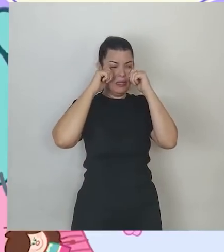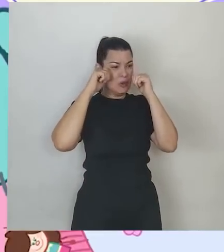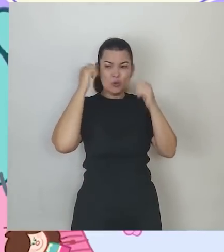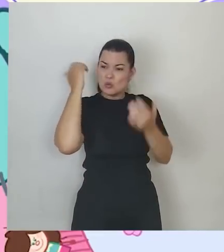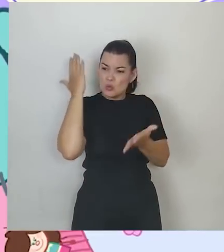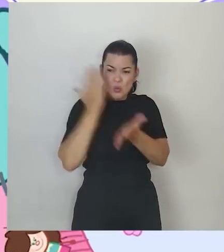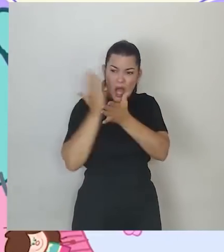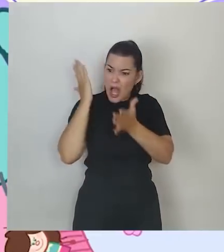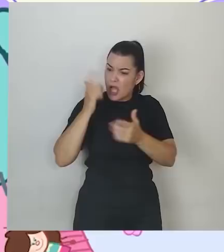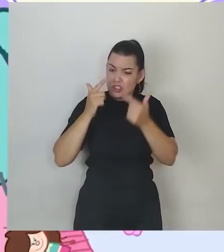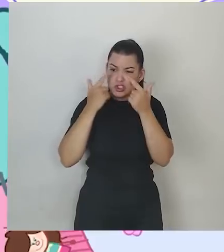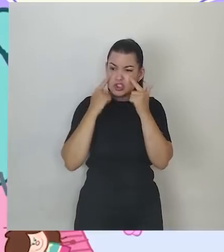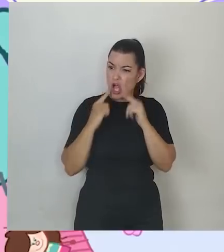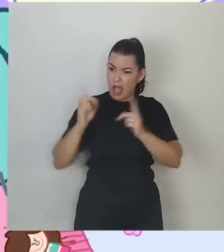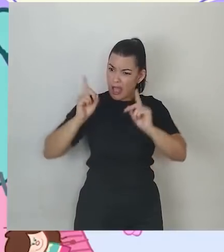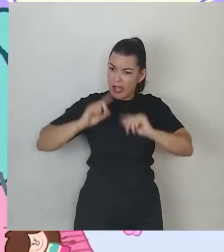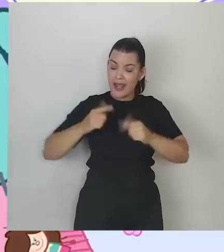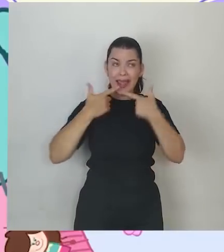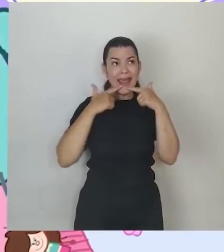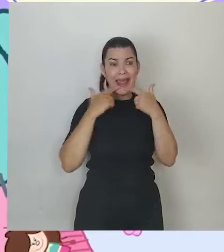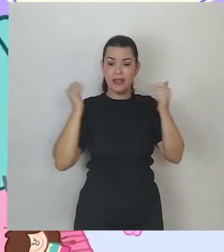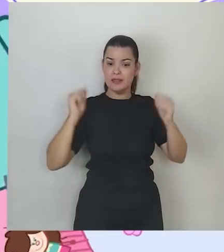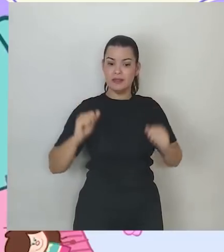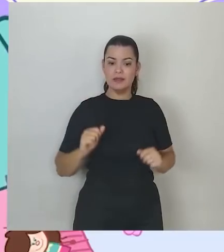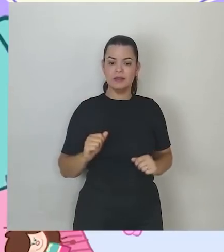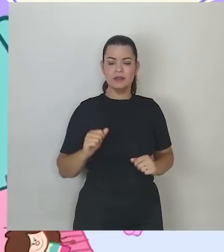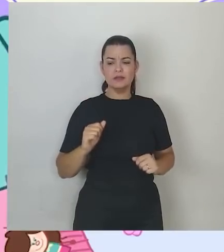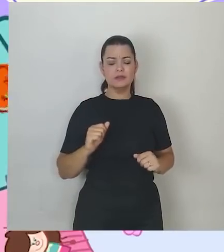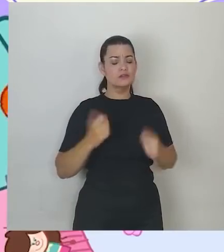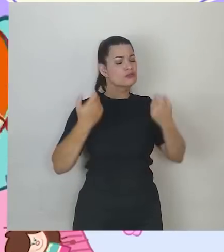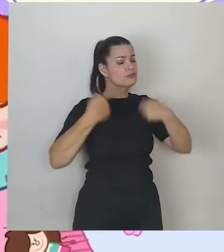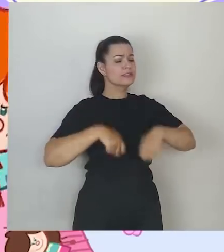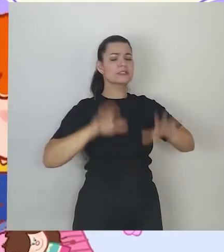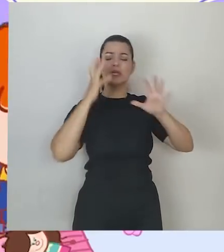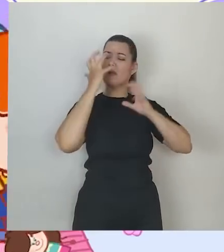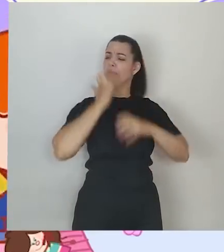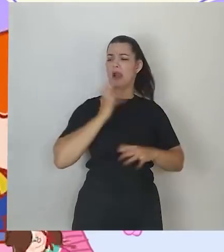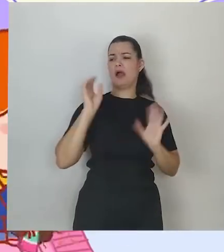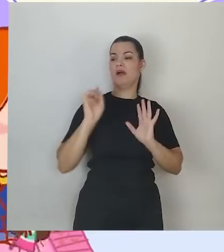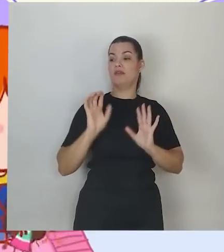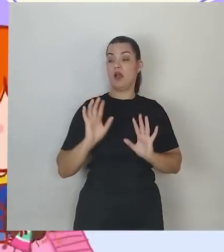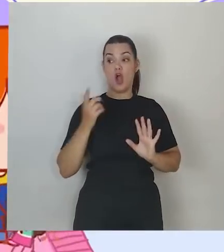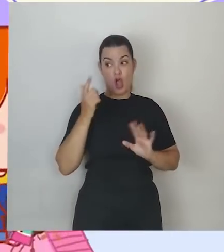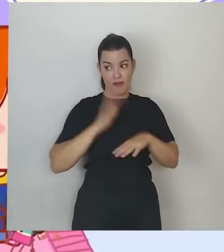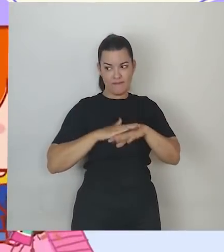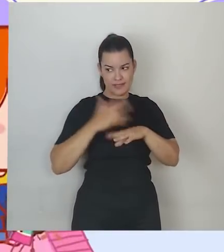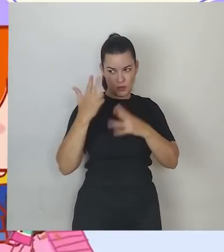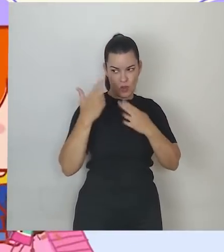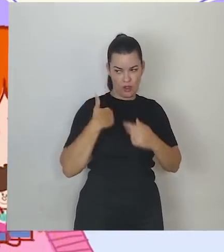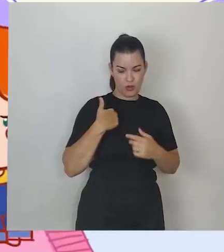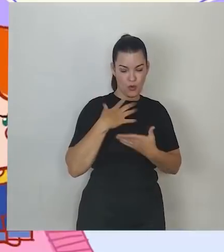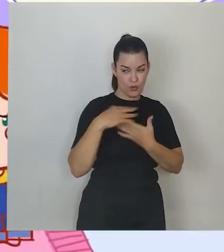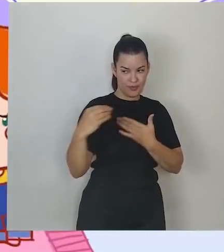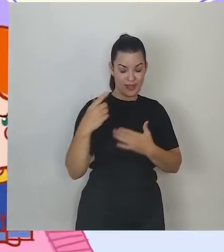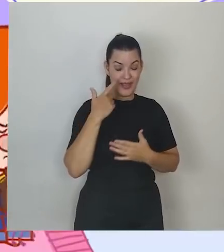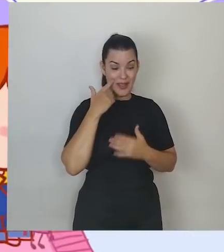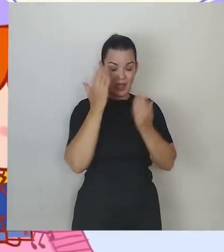Não é para chorar, é para rir. Não fique brava, Mica. Faz assim, olha.